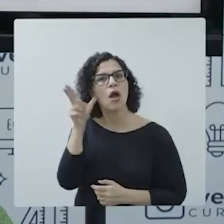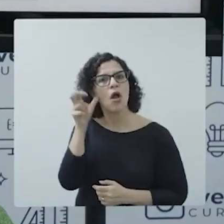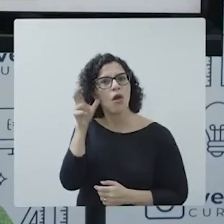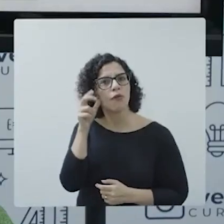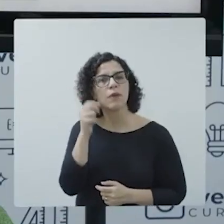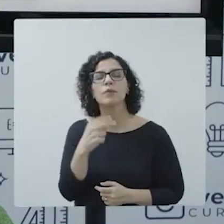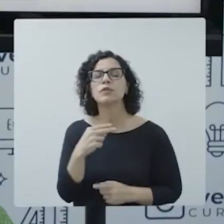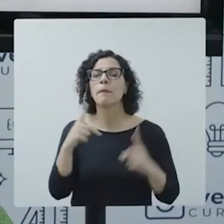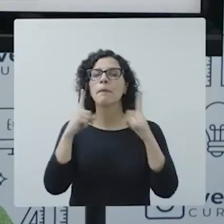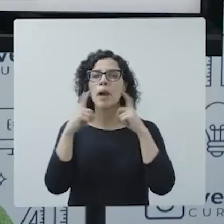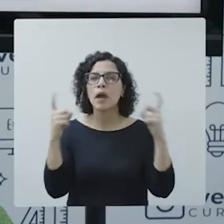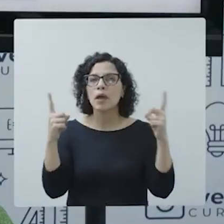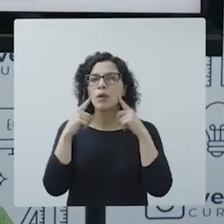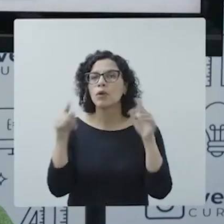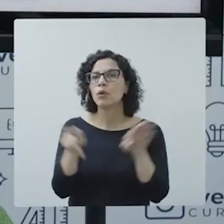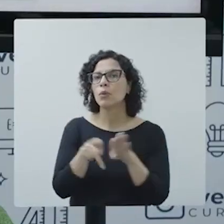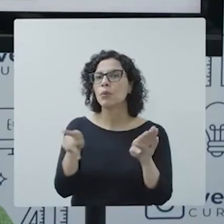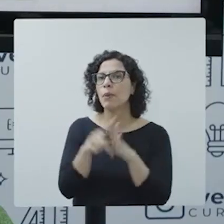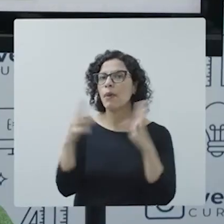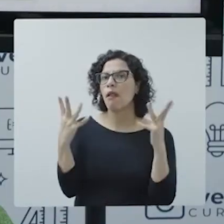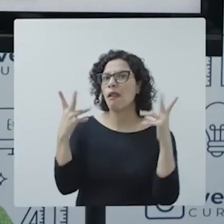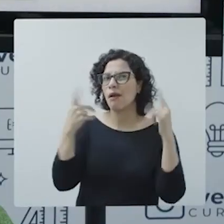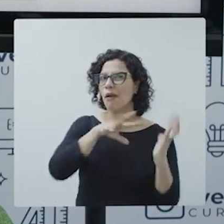som do leão.